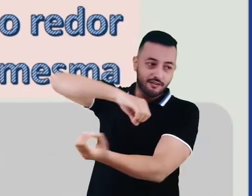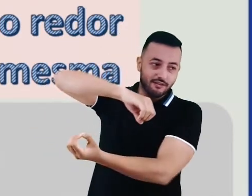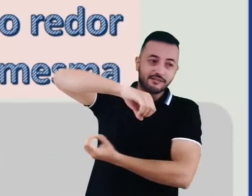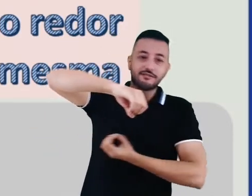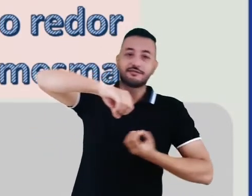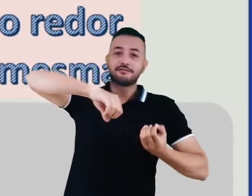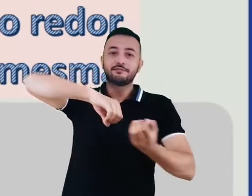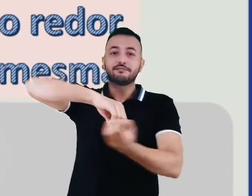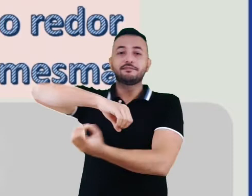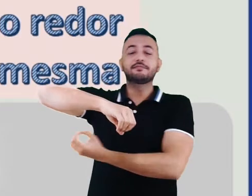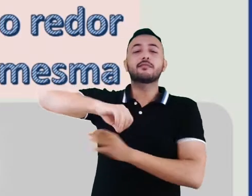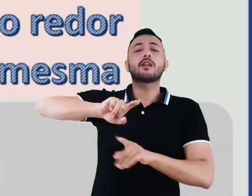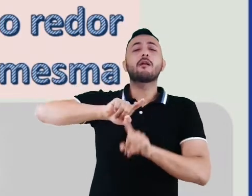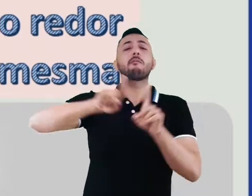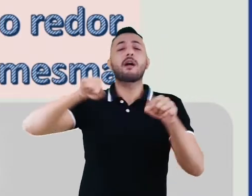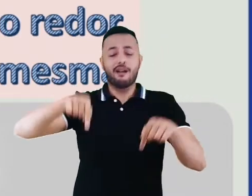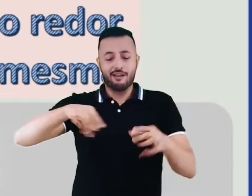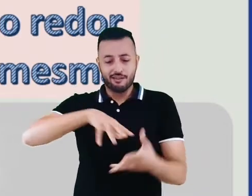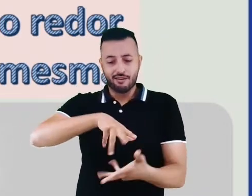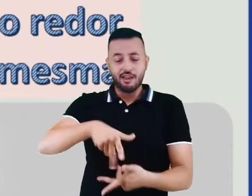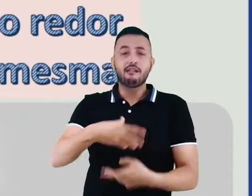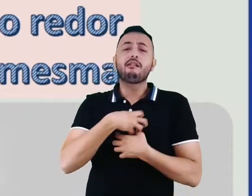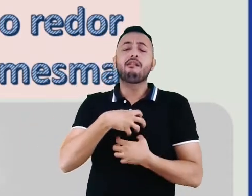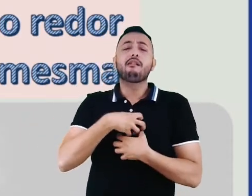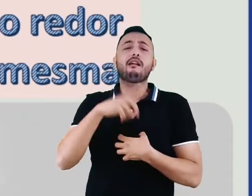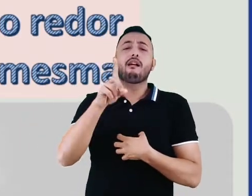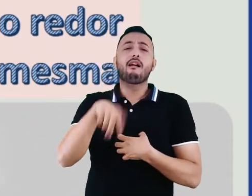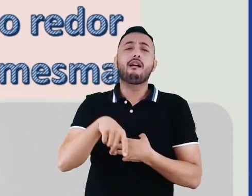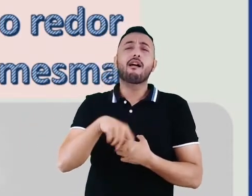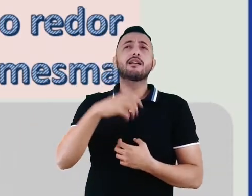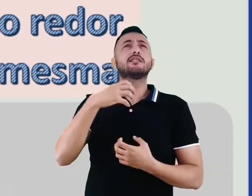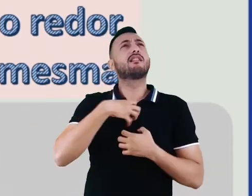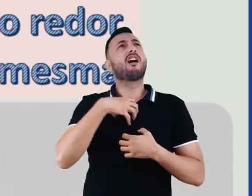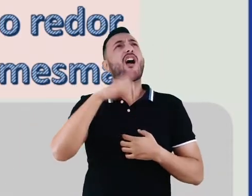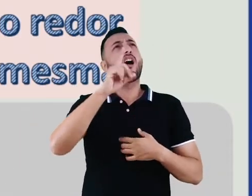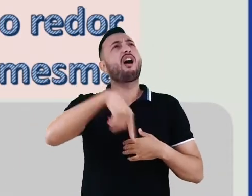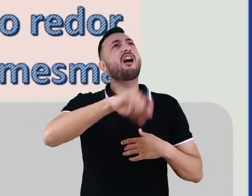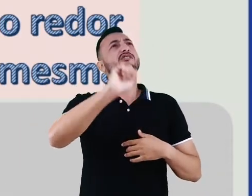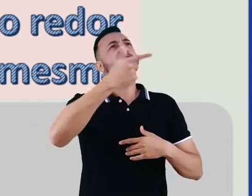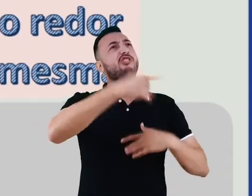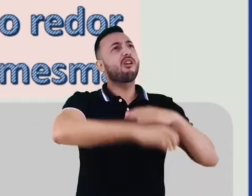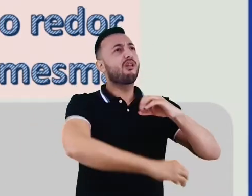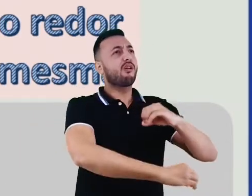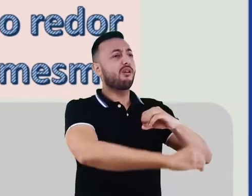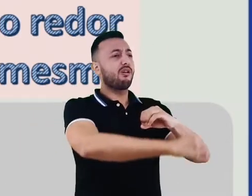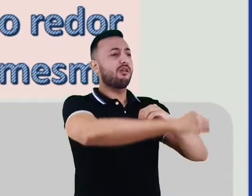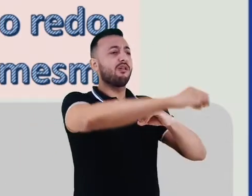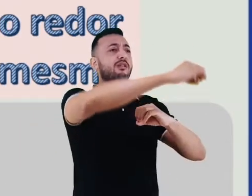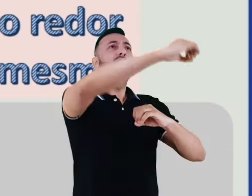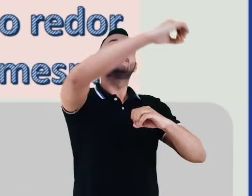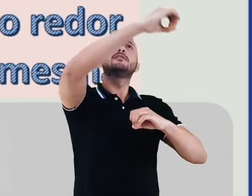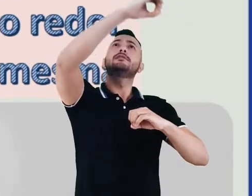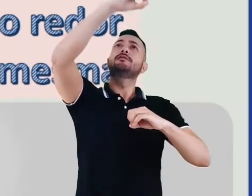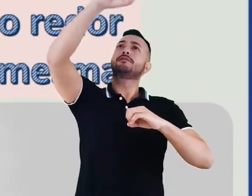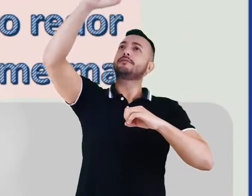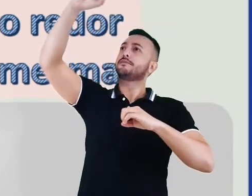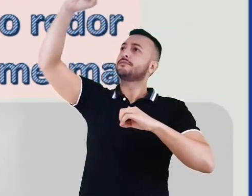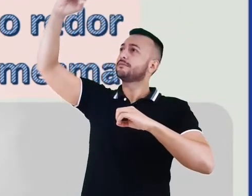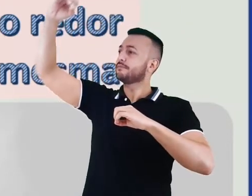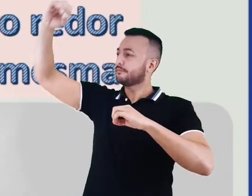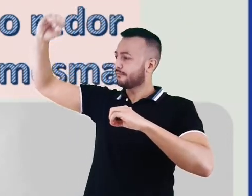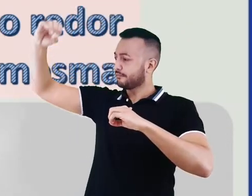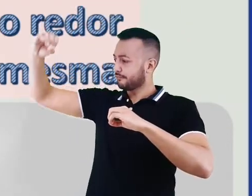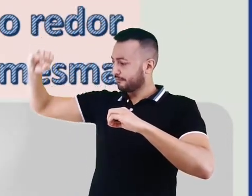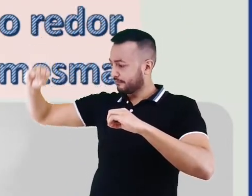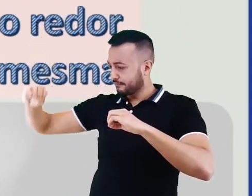a gente tem sempre a impressão de que é o Sol que está nascendo, subindo e depois ele vai o